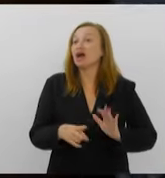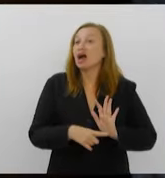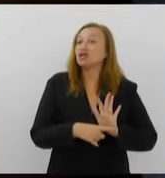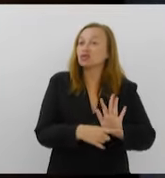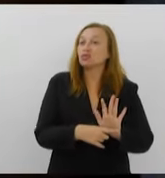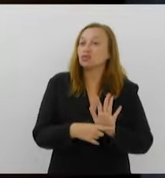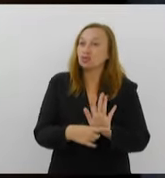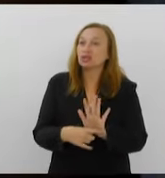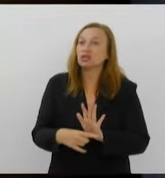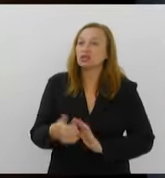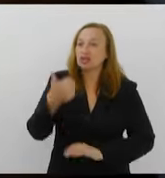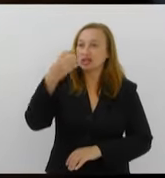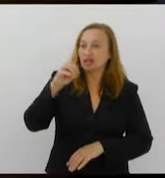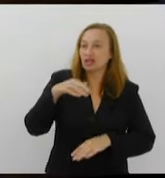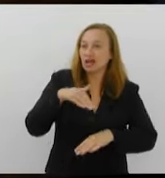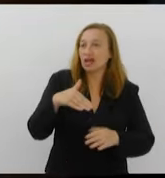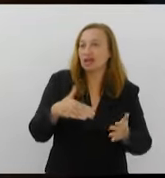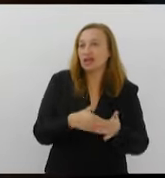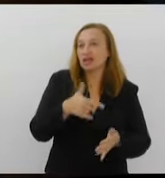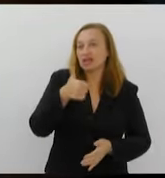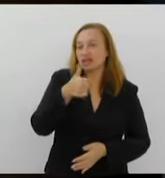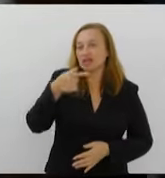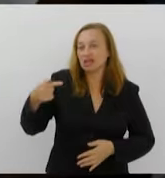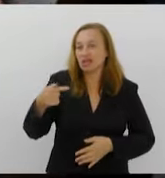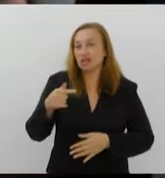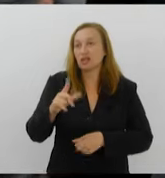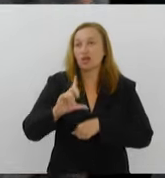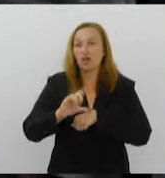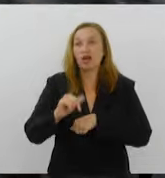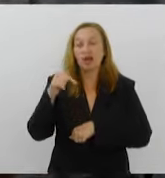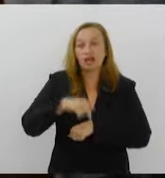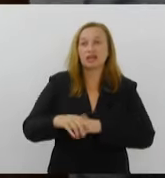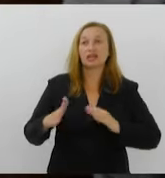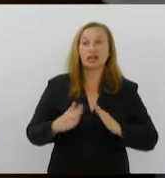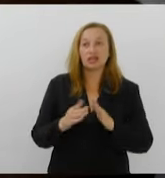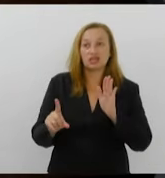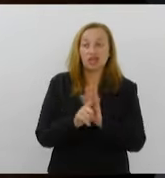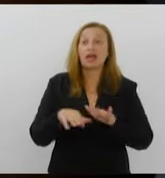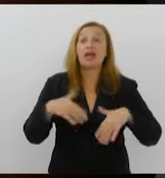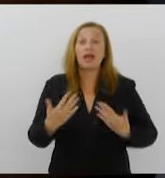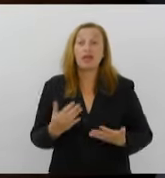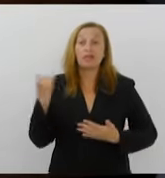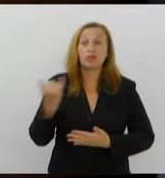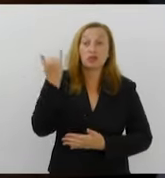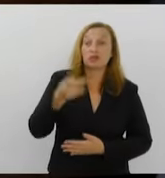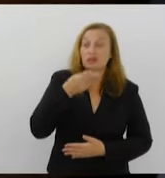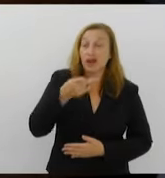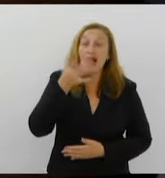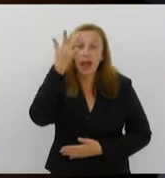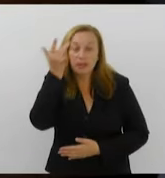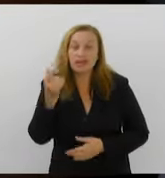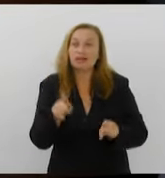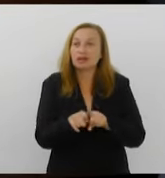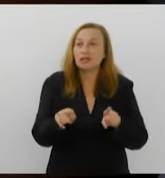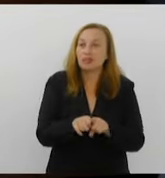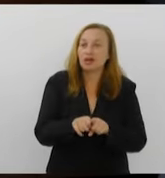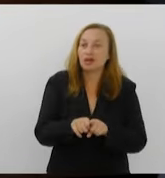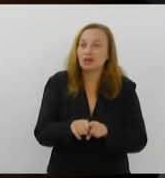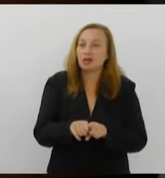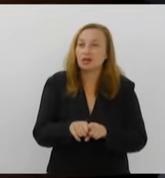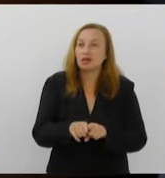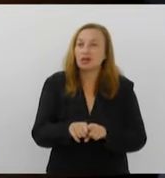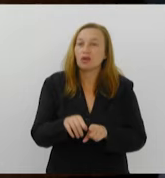atendimentos das 10 às 17 horas aqui na Casa Legislativa. Importante dizer que amanhã também faremos o